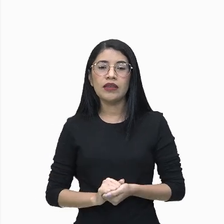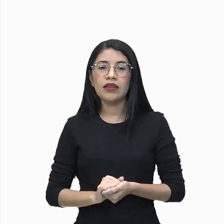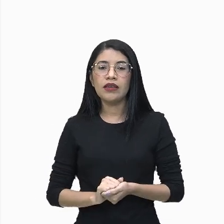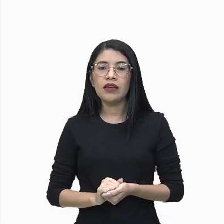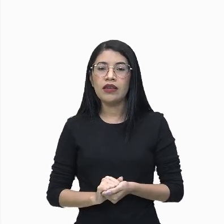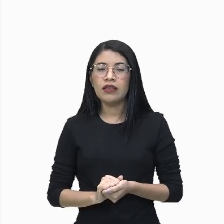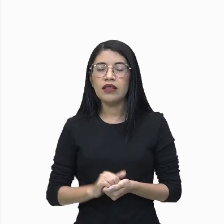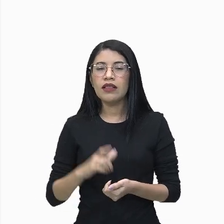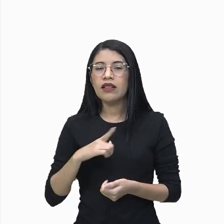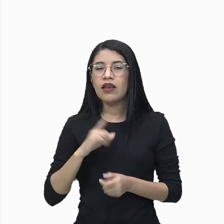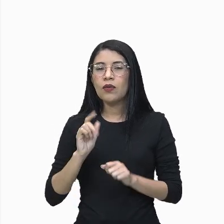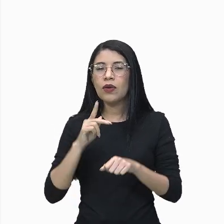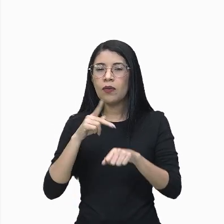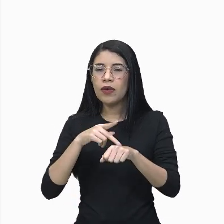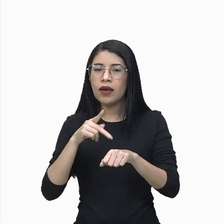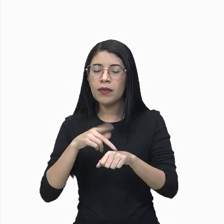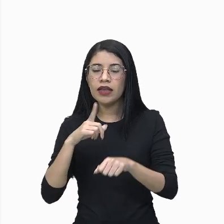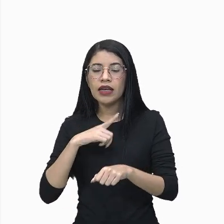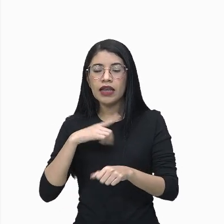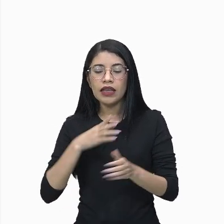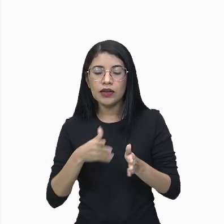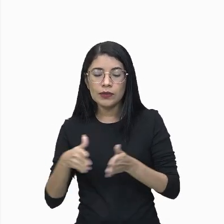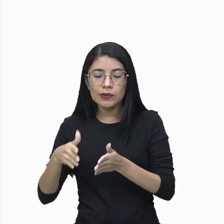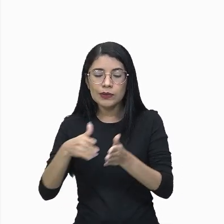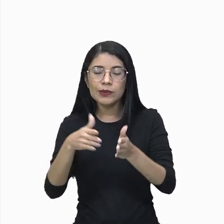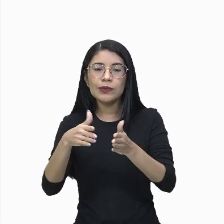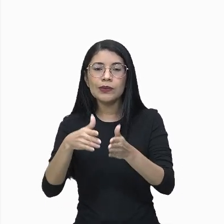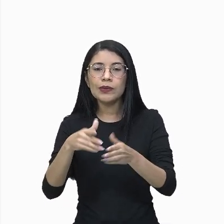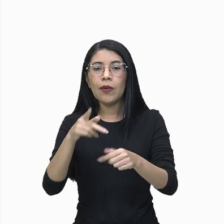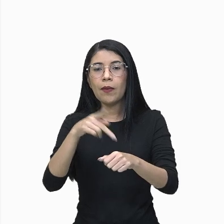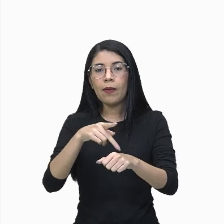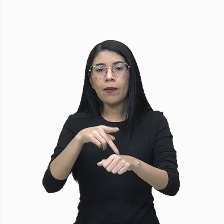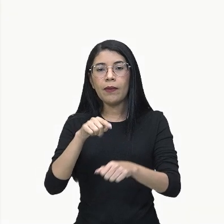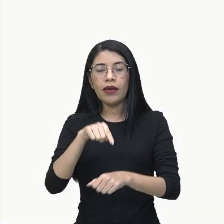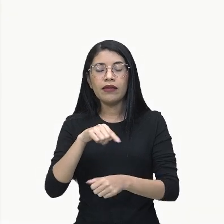esfuma, uma pedra que havia em meio do caminho.